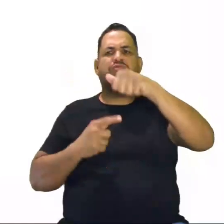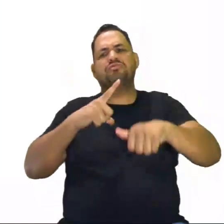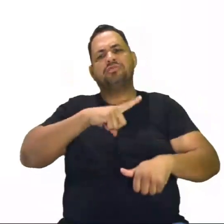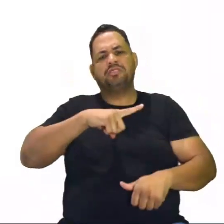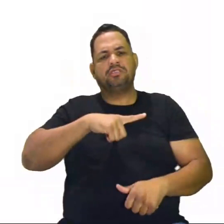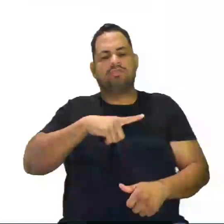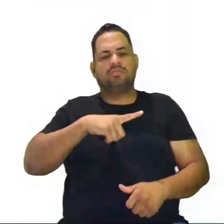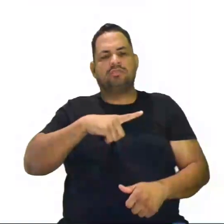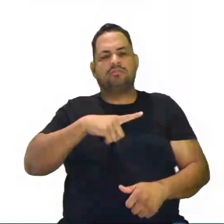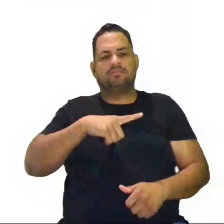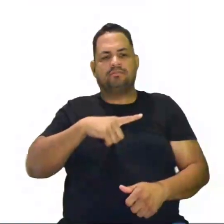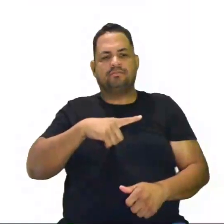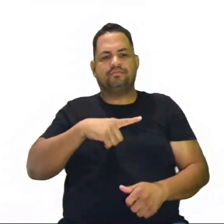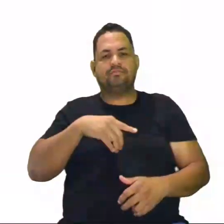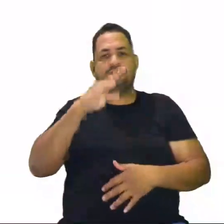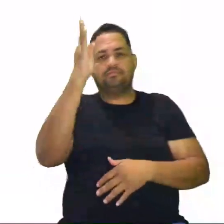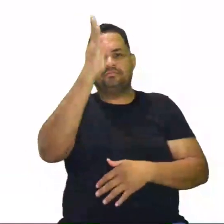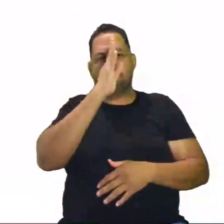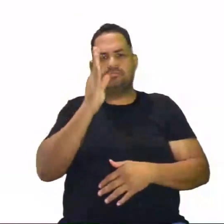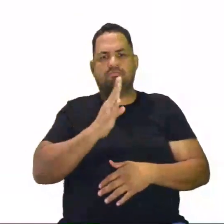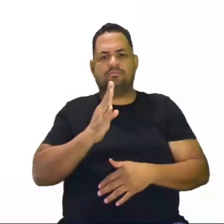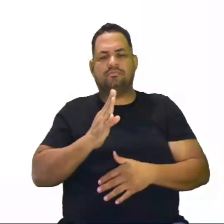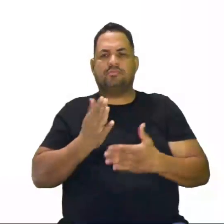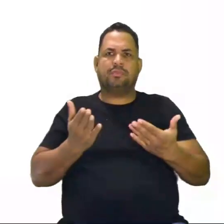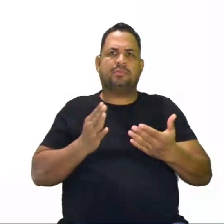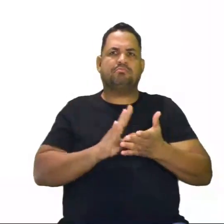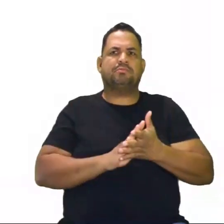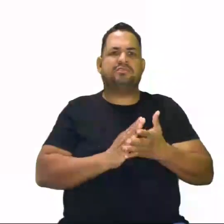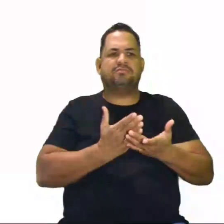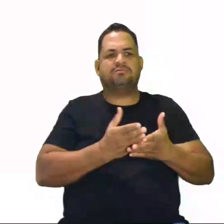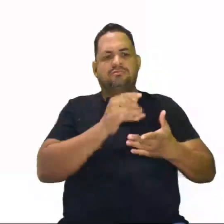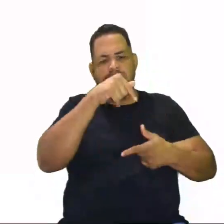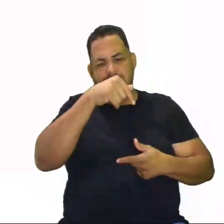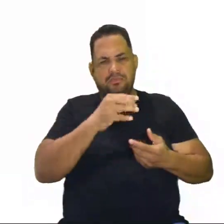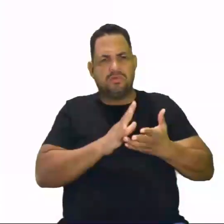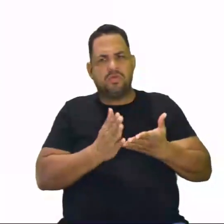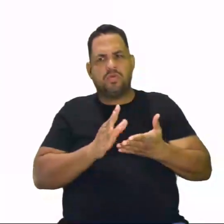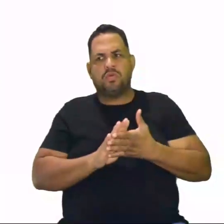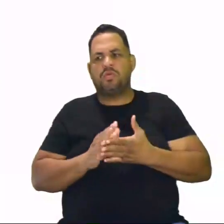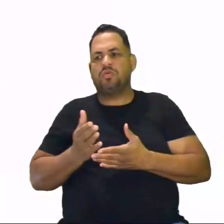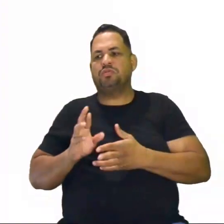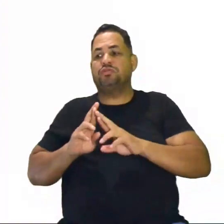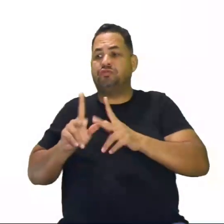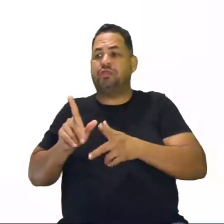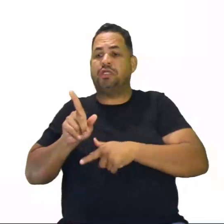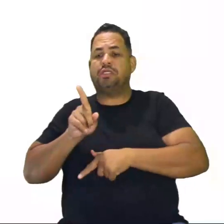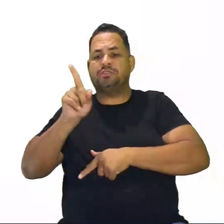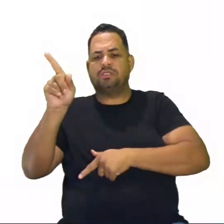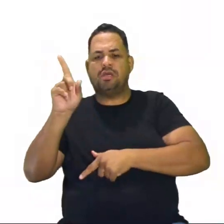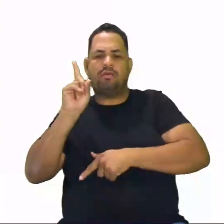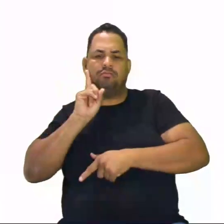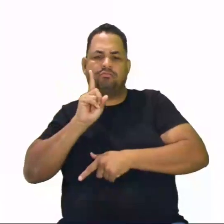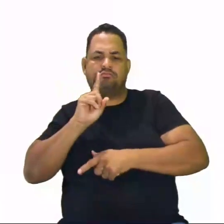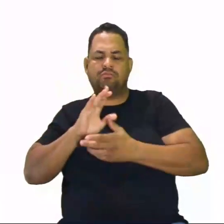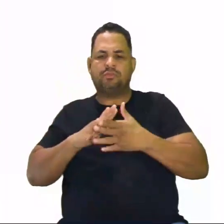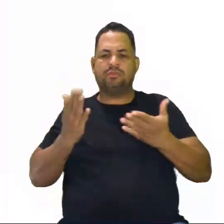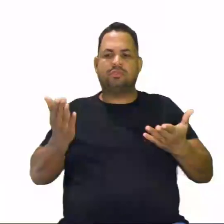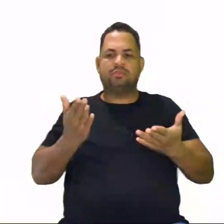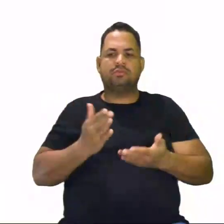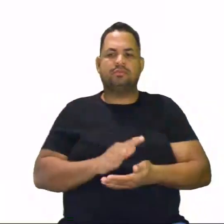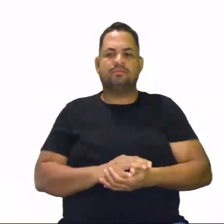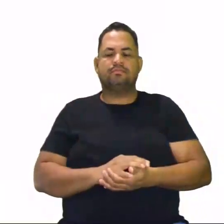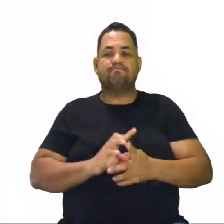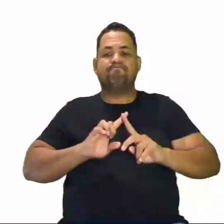inteiro e no Brasil ele foi de um jeito, nos Estados Unidos ele foi de outro, mas o racismo ele é